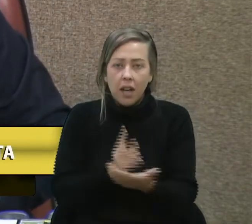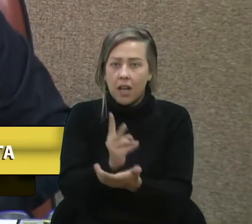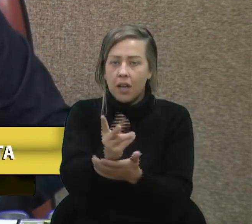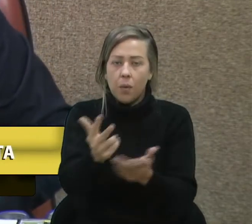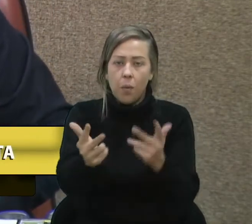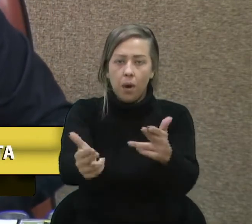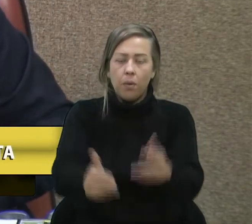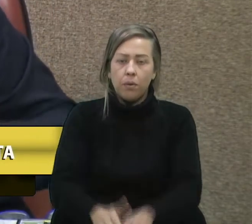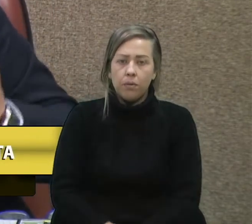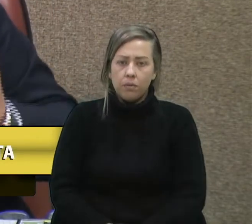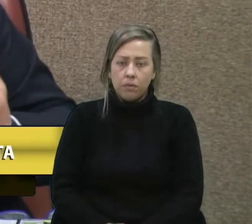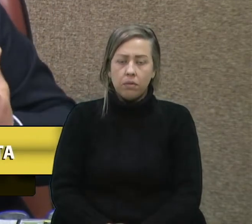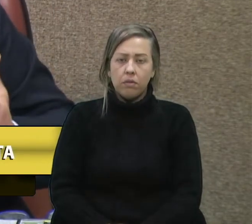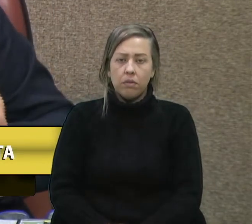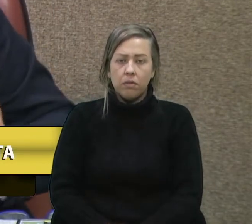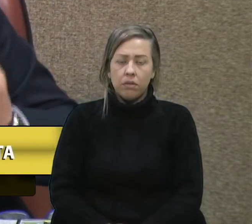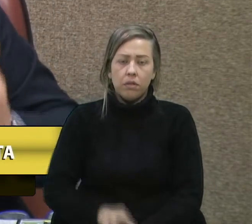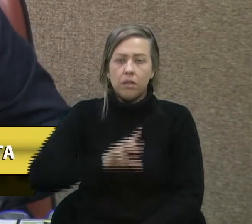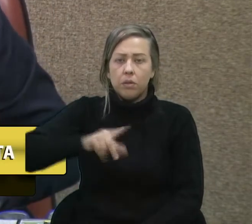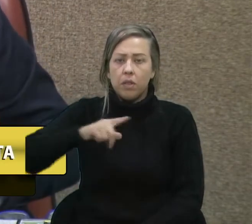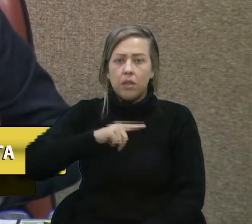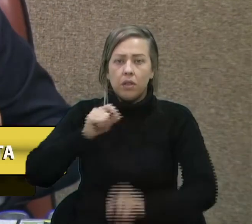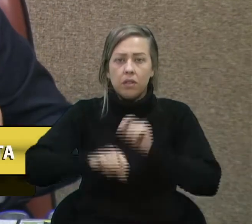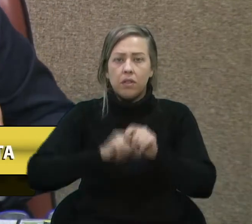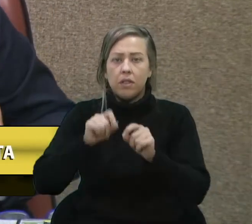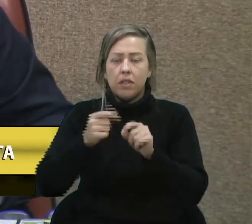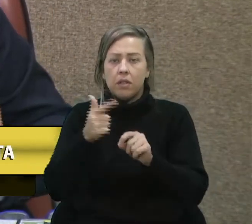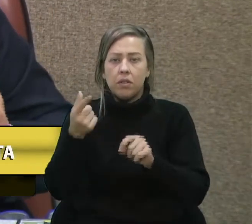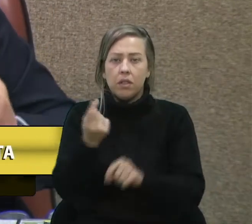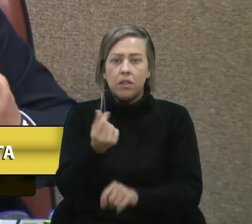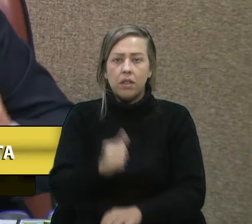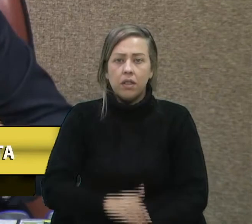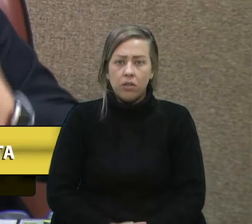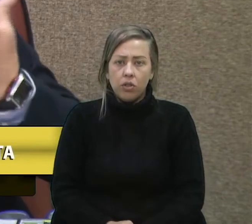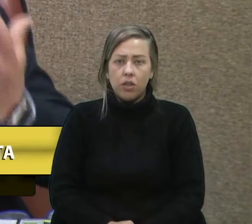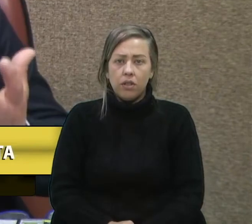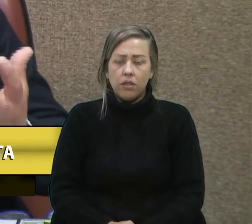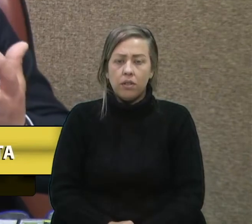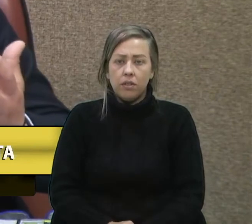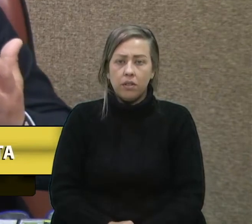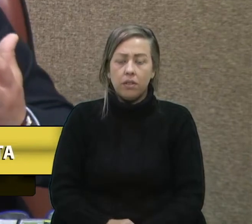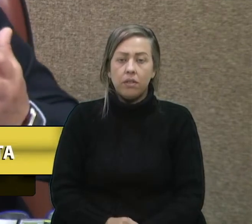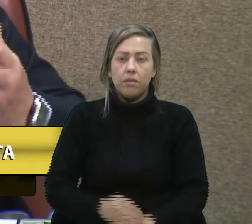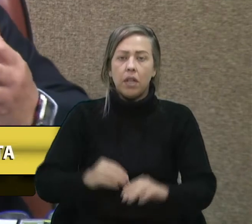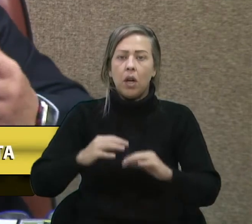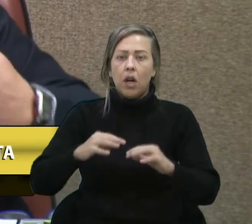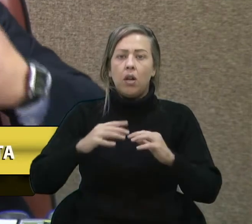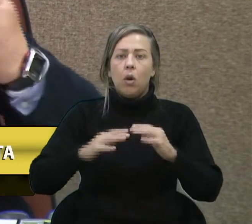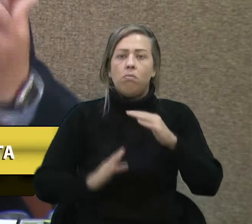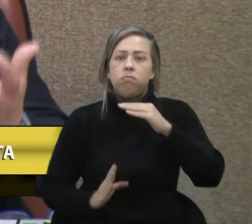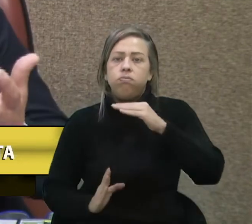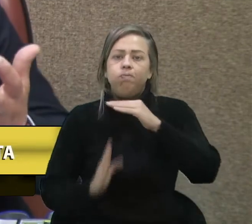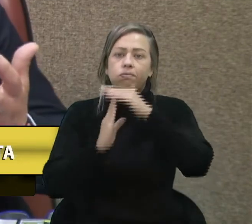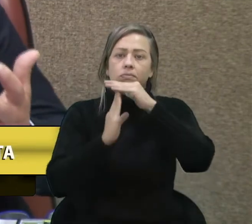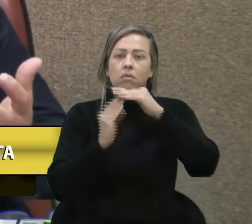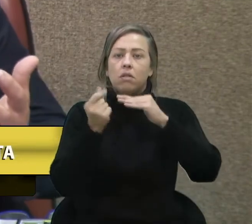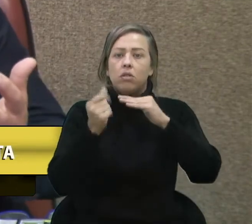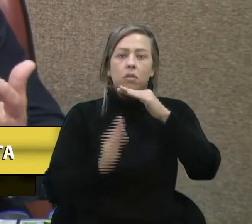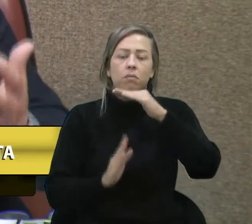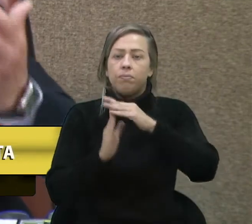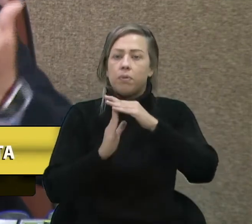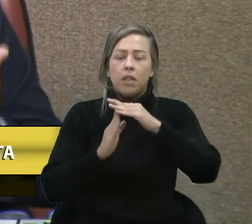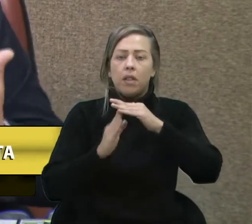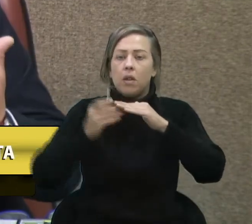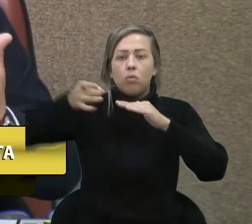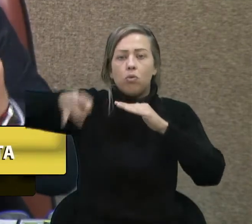fazendo. Porque não tem o que fazer se não tem dinheiro. A máquina inchou de uma forma que, para te sustentar ela, não